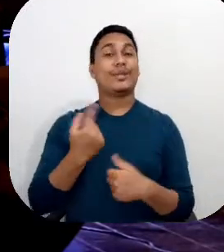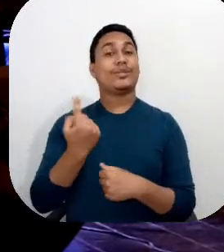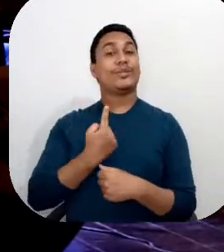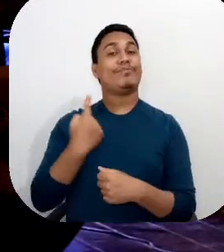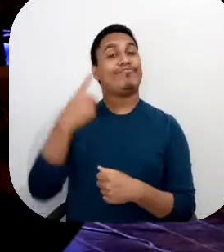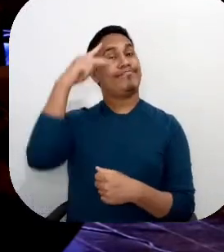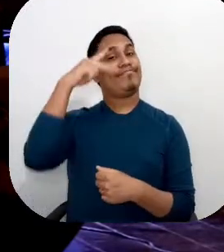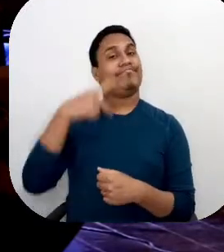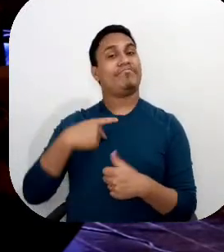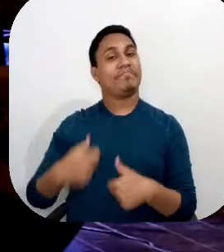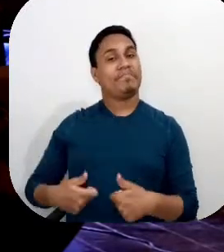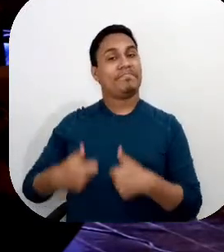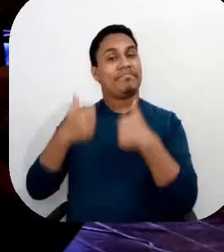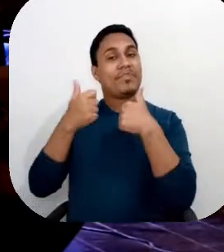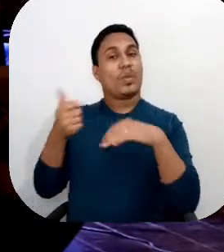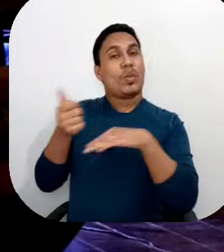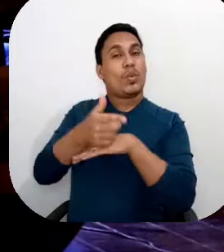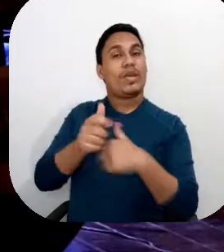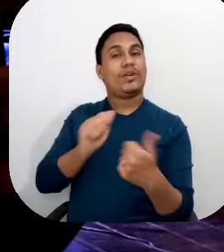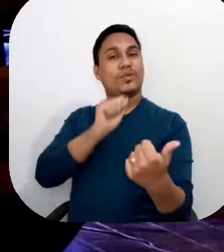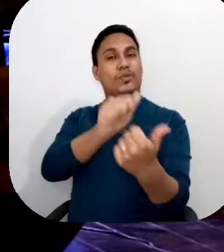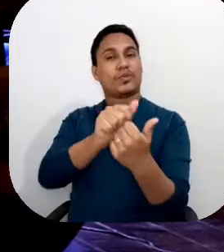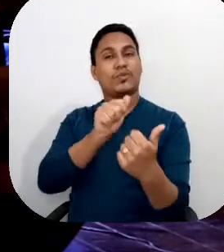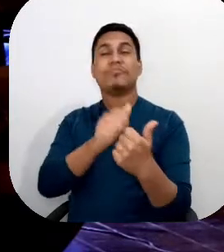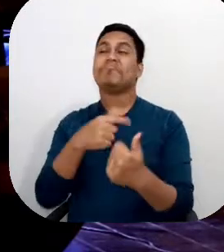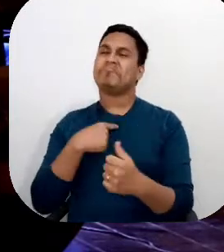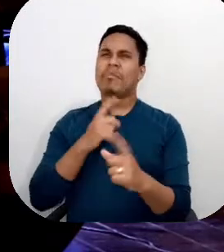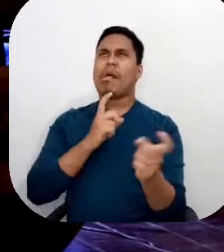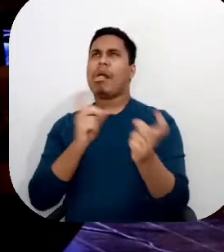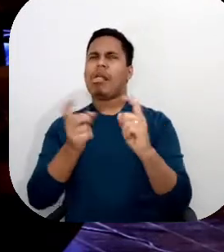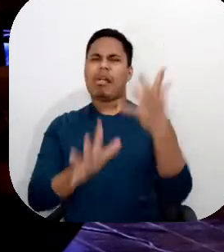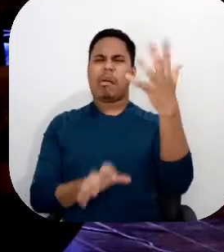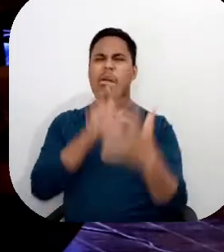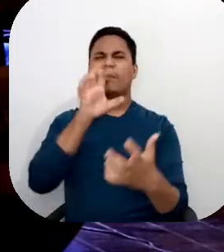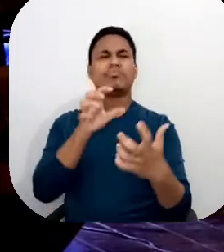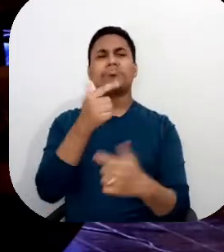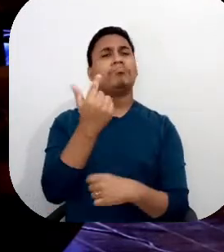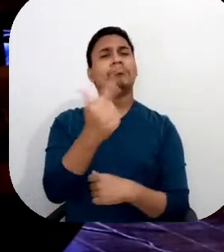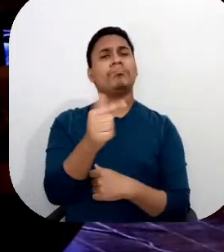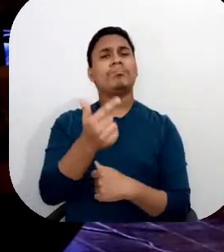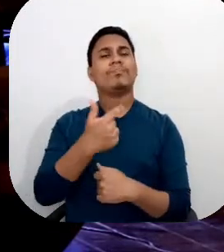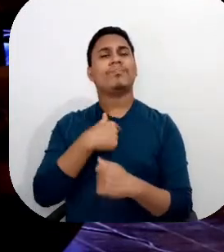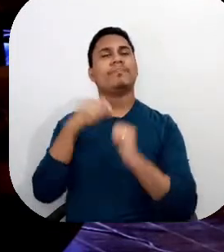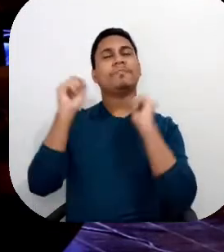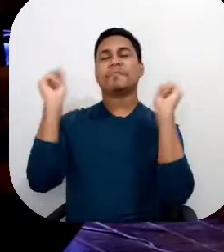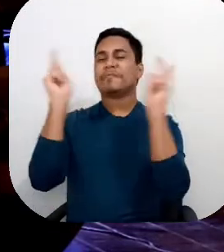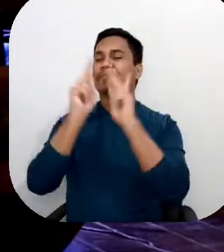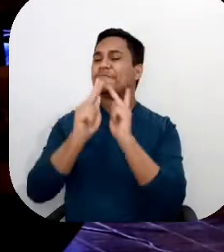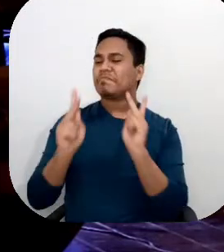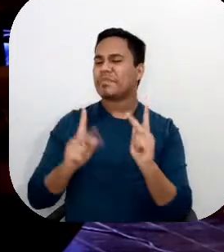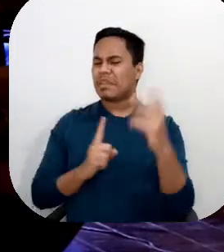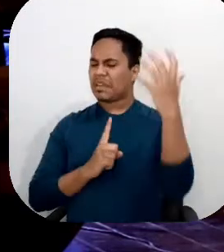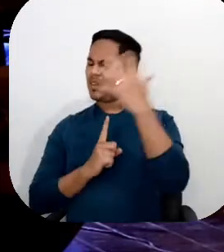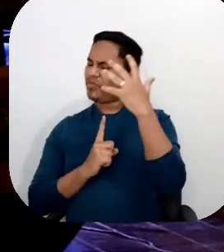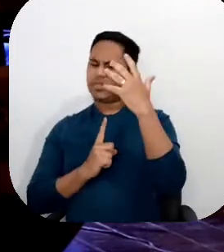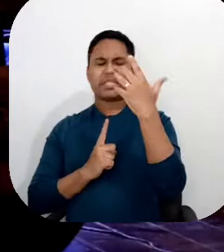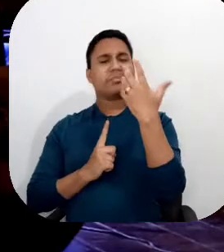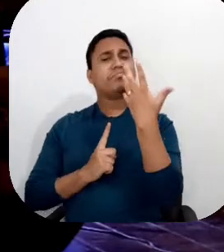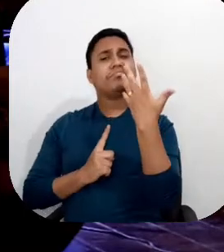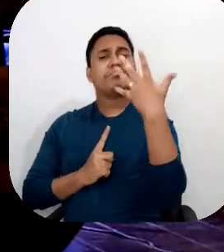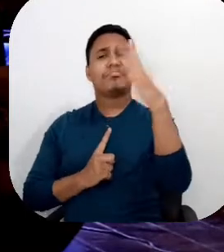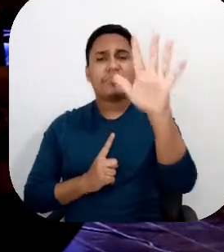fico bem melhor aqui, onde não podemos discutir e você me convencer.